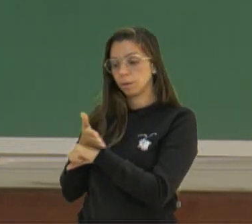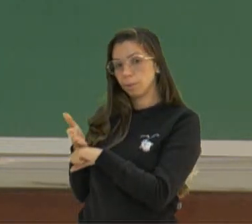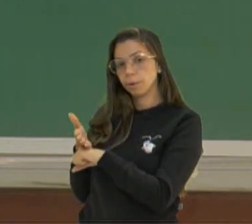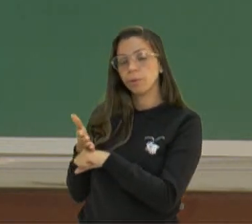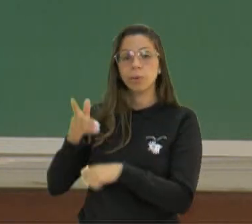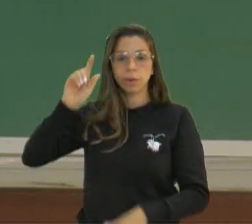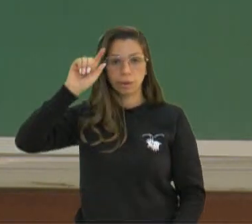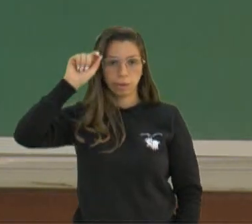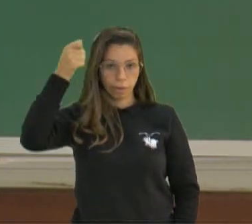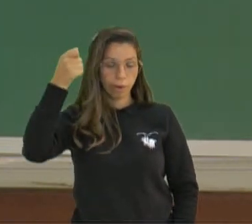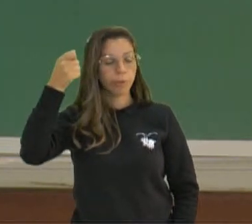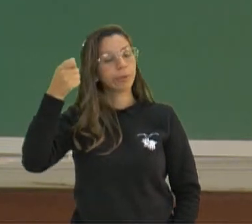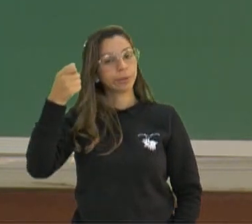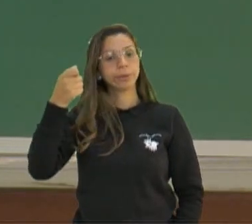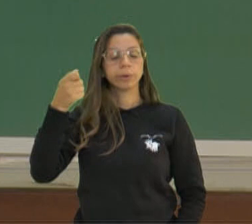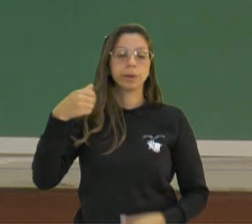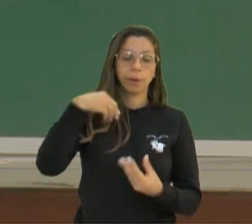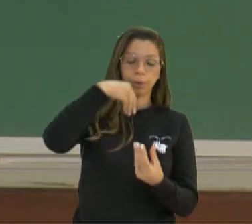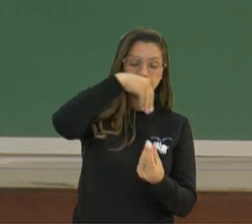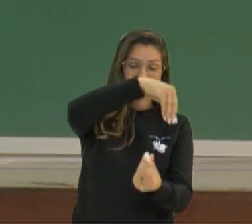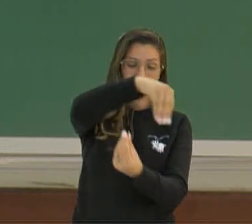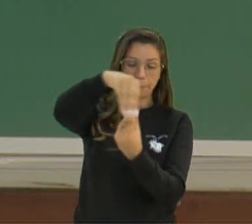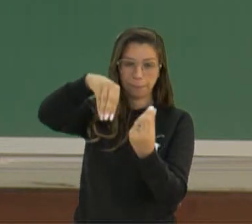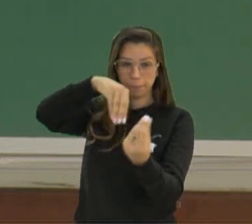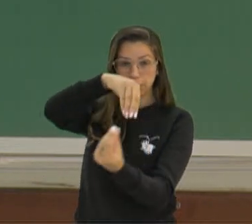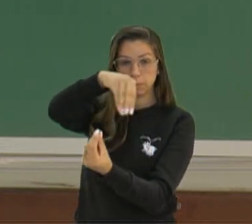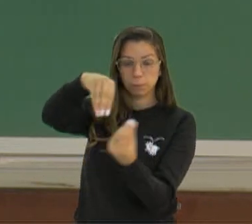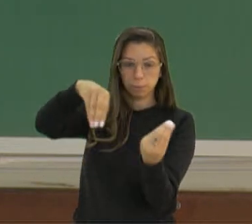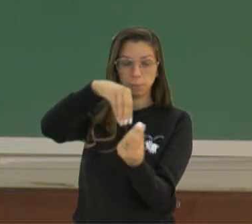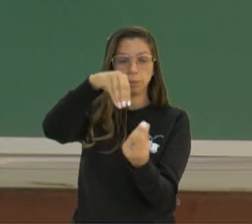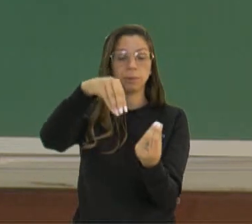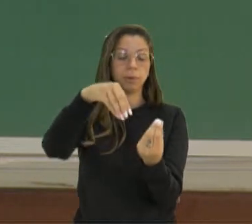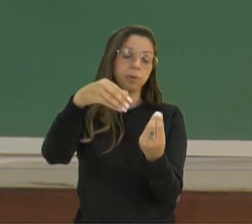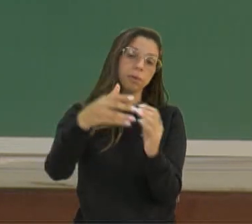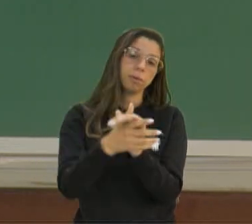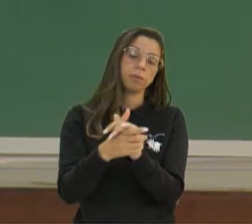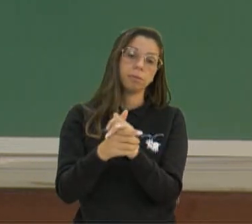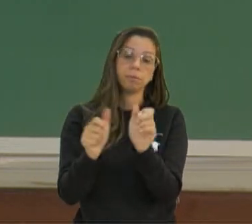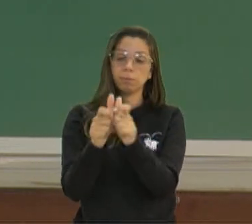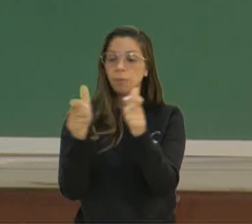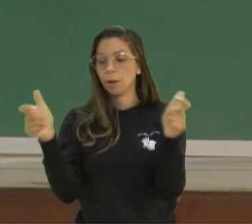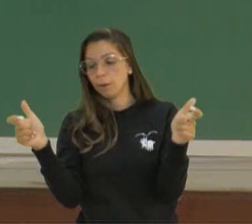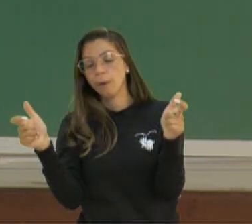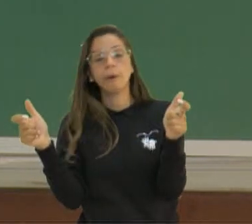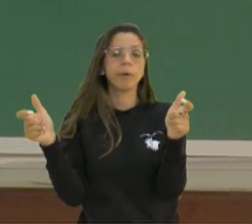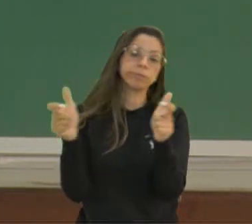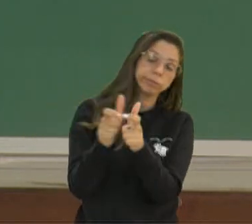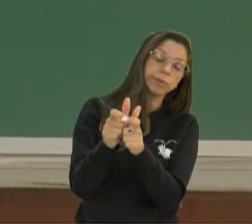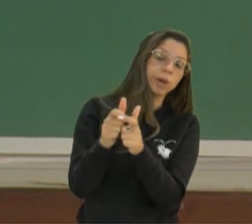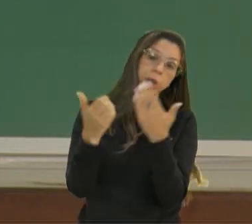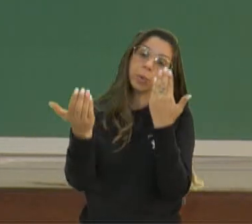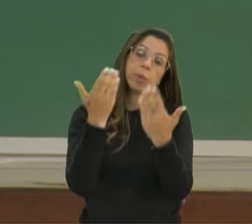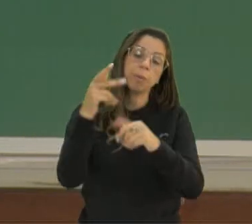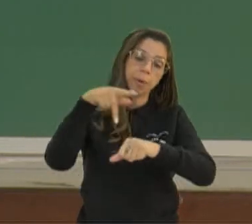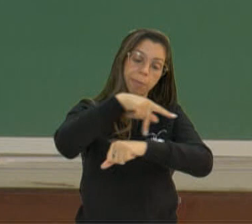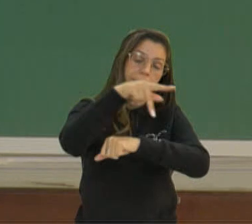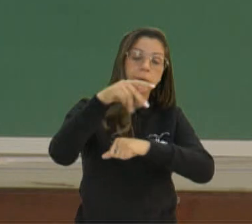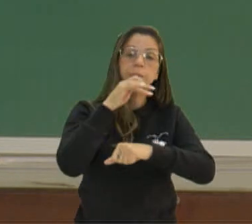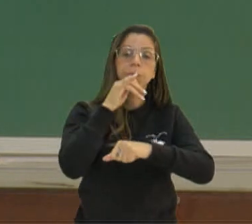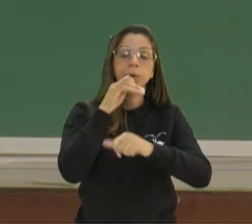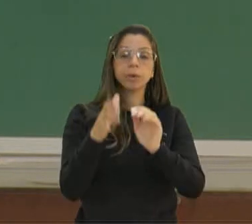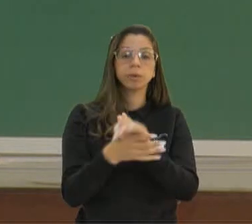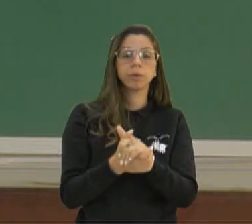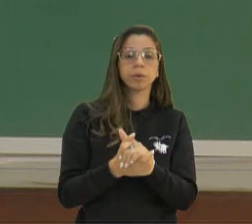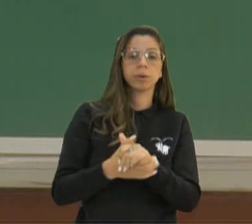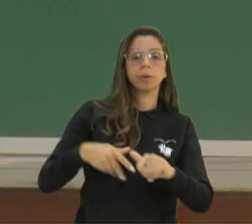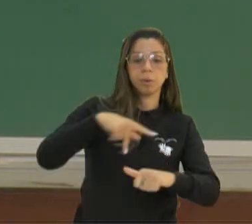negros. Essa miscigenação se deu em maior ou menor grau. Temos alguns países da América do Sul que